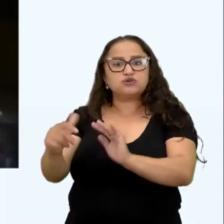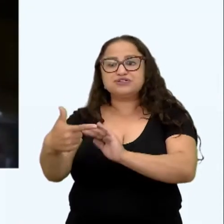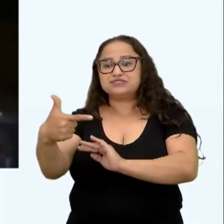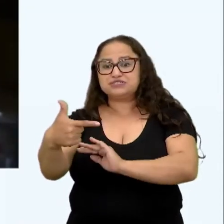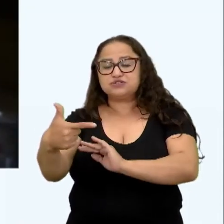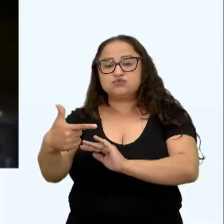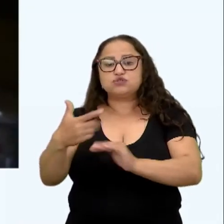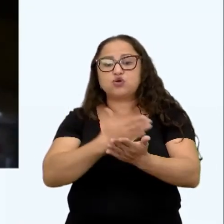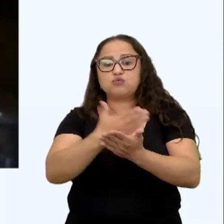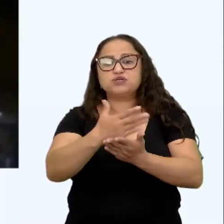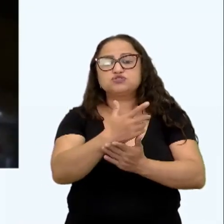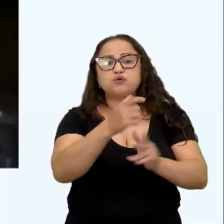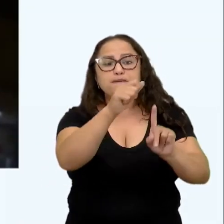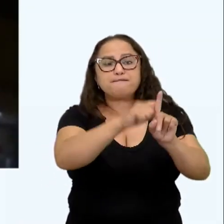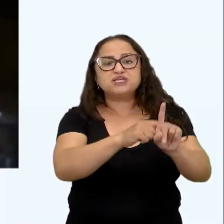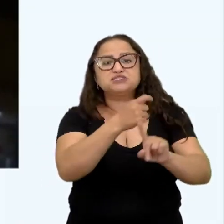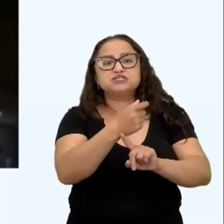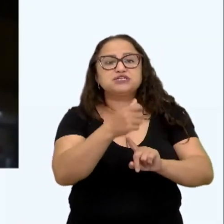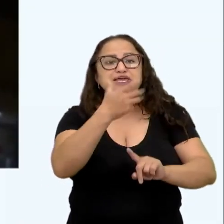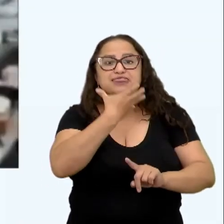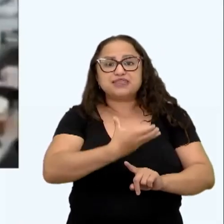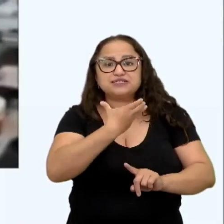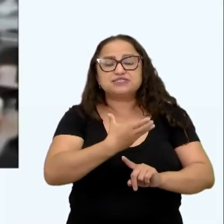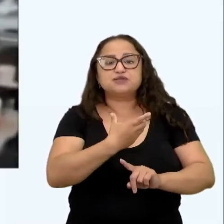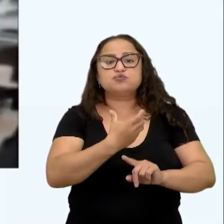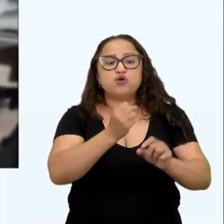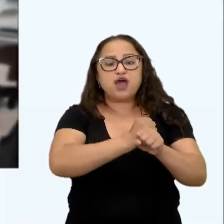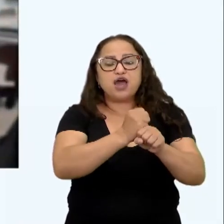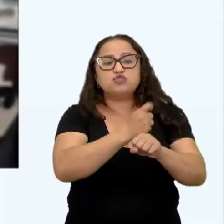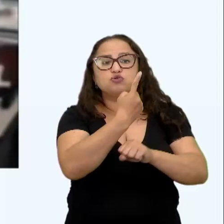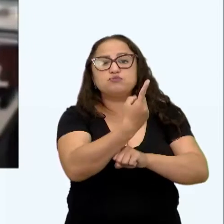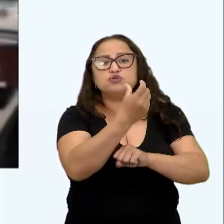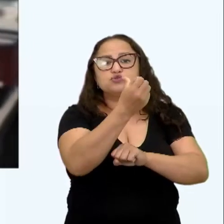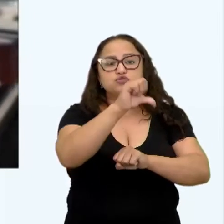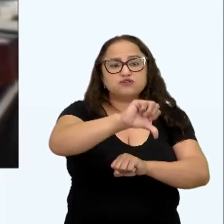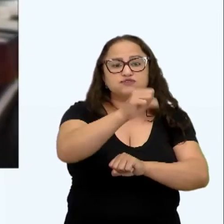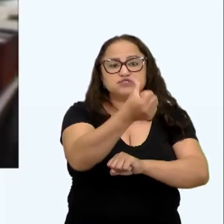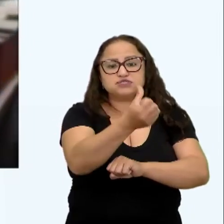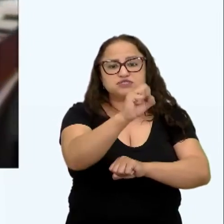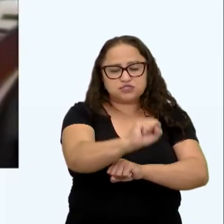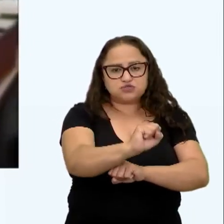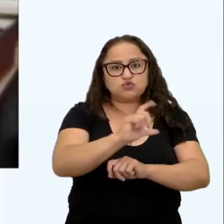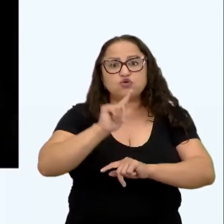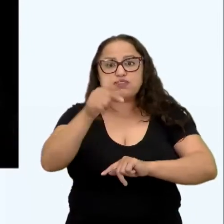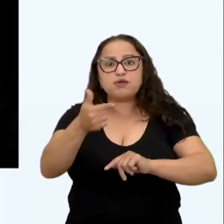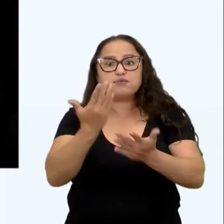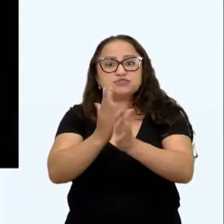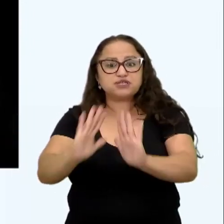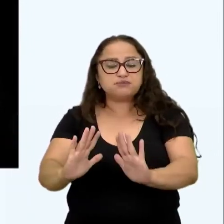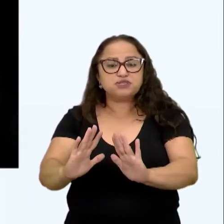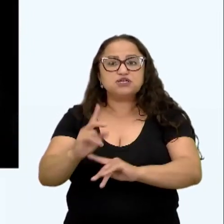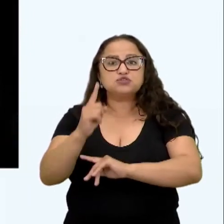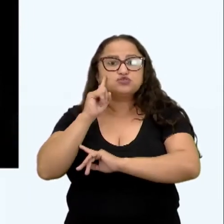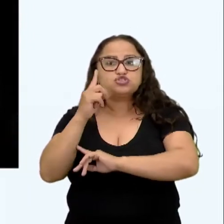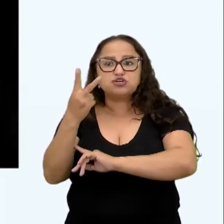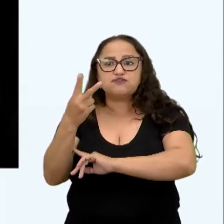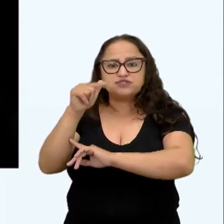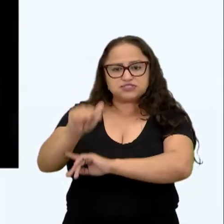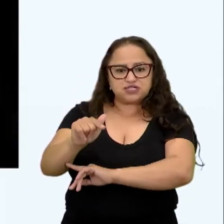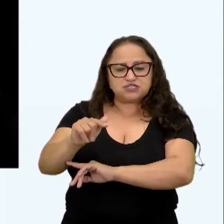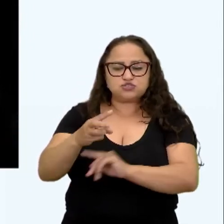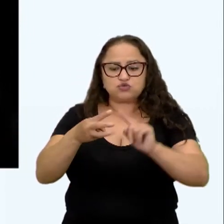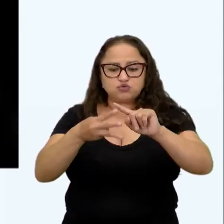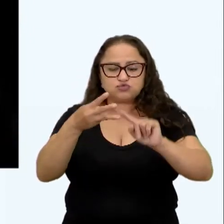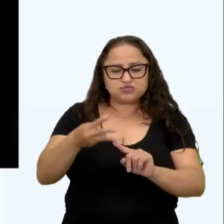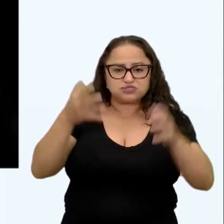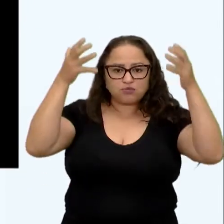início em 21 de dezembro de 1968, terminando uma semana depois, no dia 27. Embora os 3 astronautas a bordo